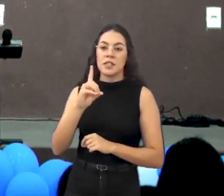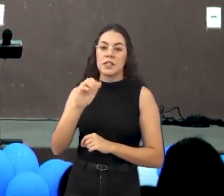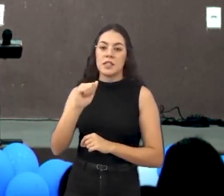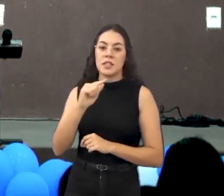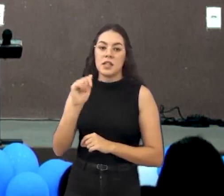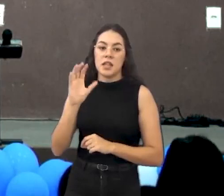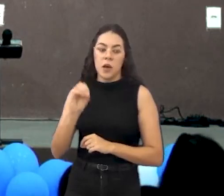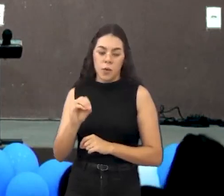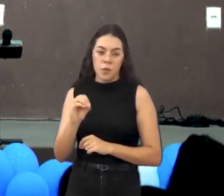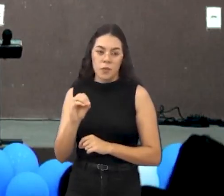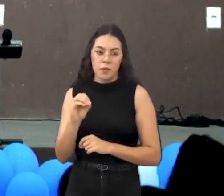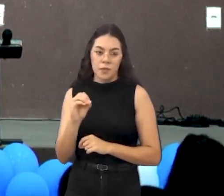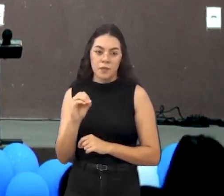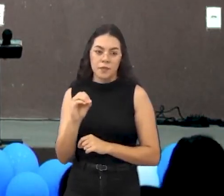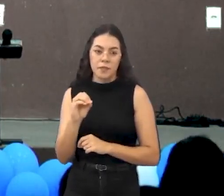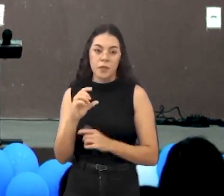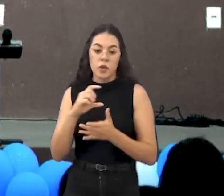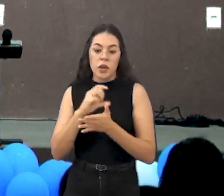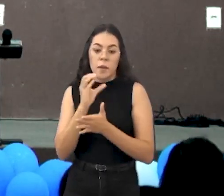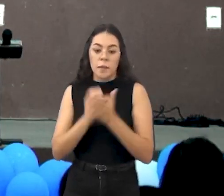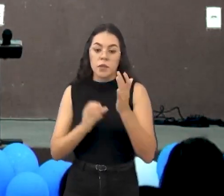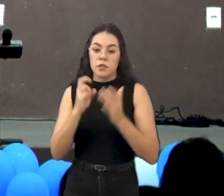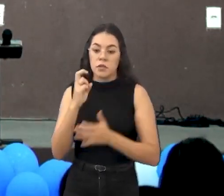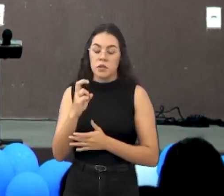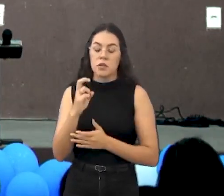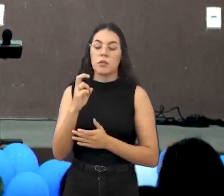É no capítulo 5 que ele diz assim: